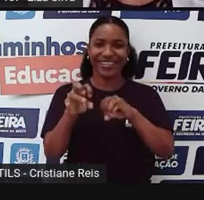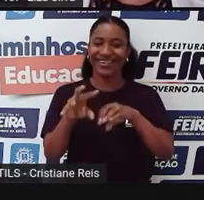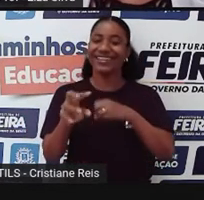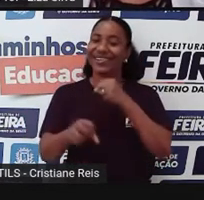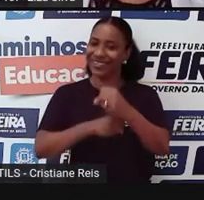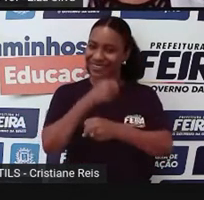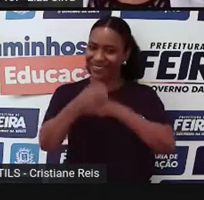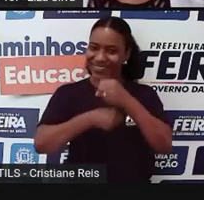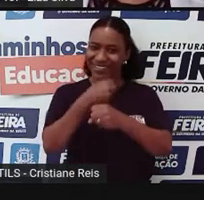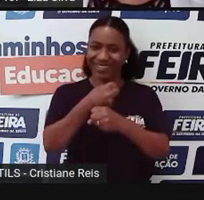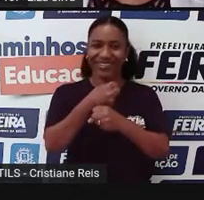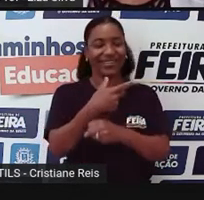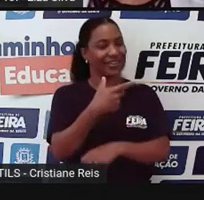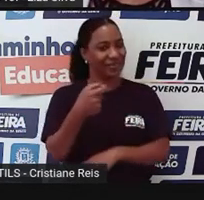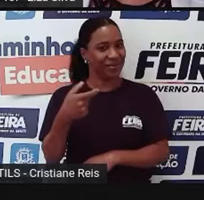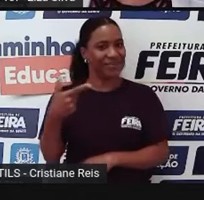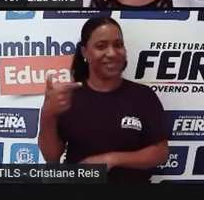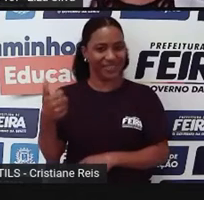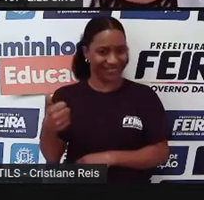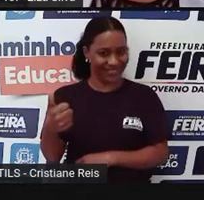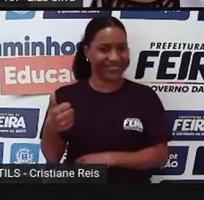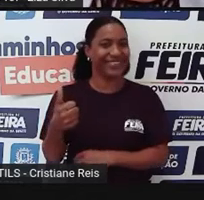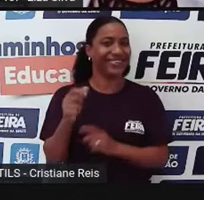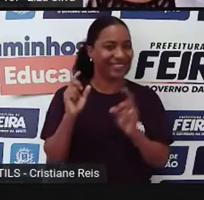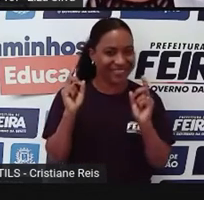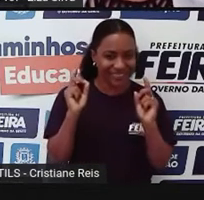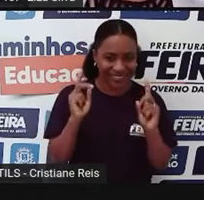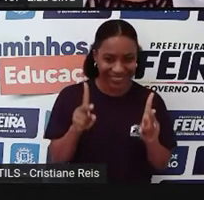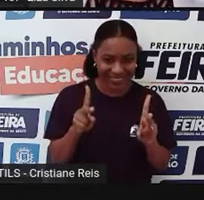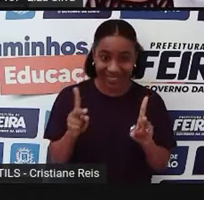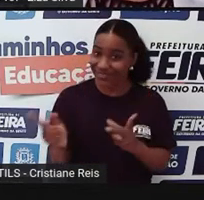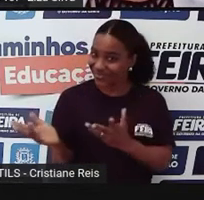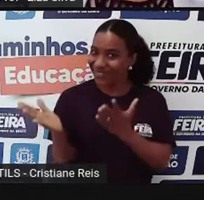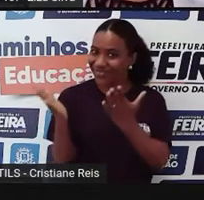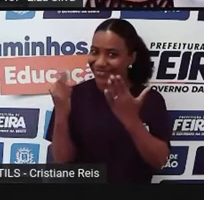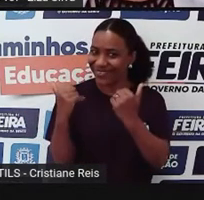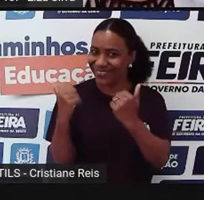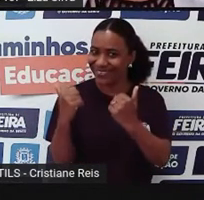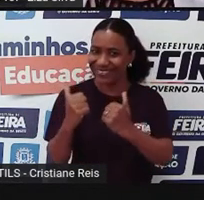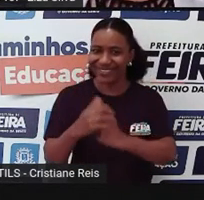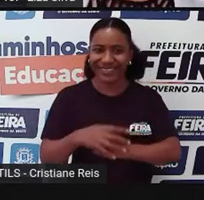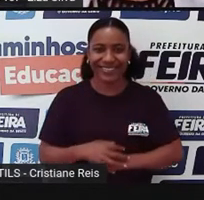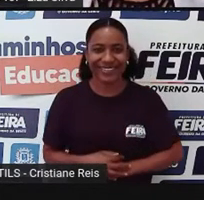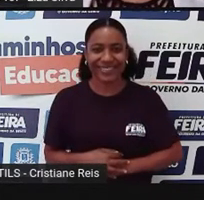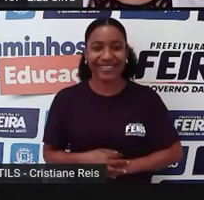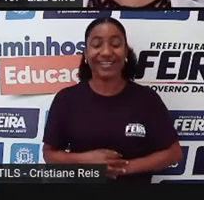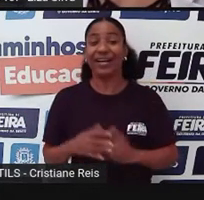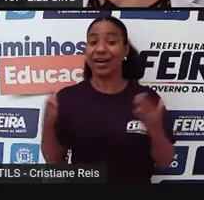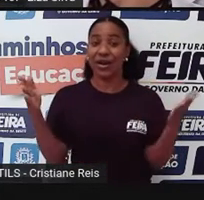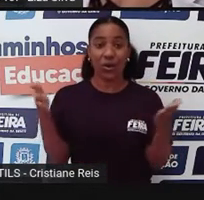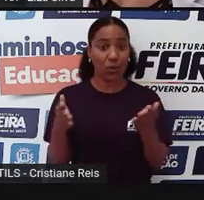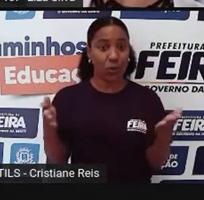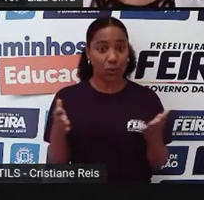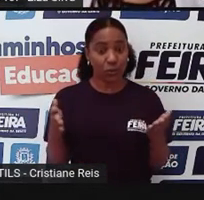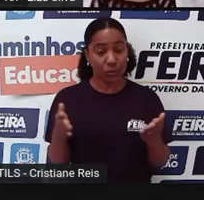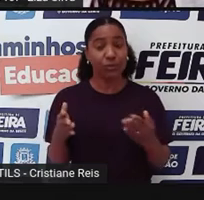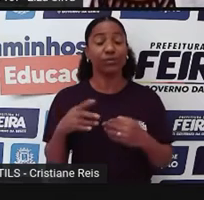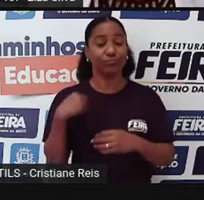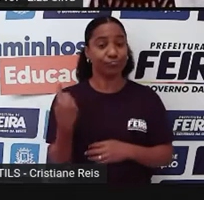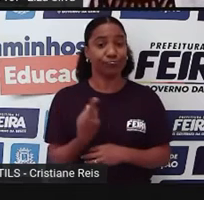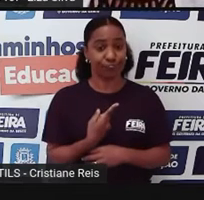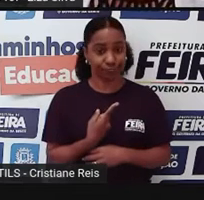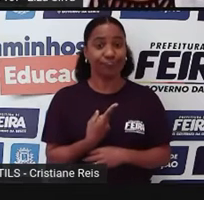letivo 2021 ok let's go girl Oi e a nossa aula de hoje